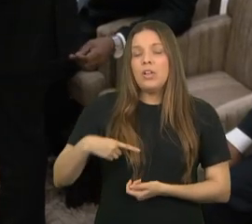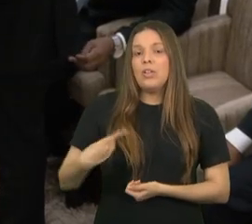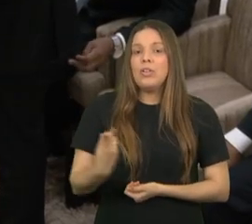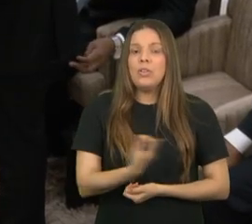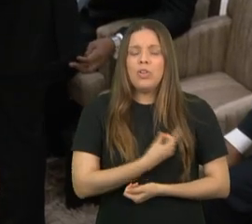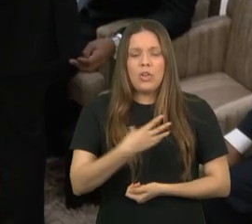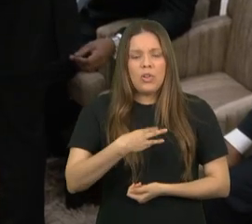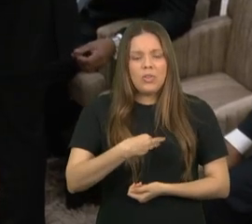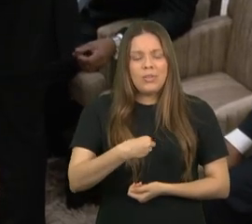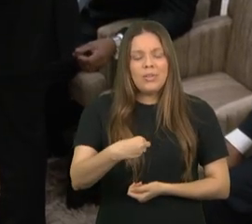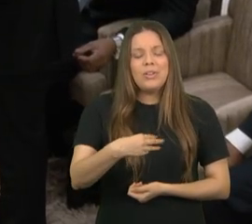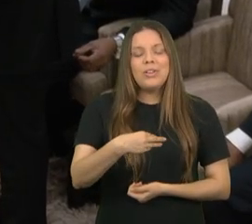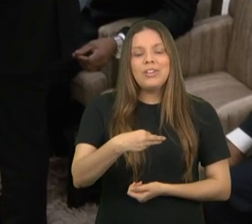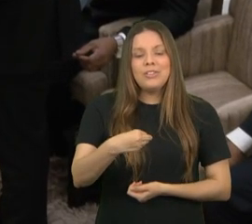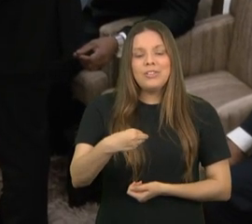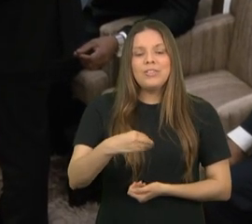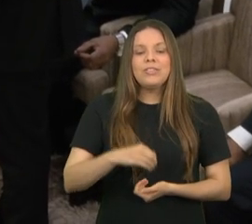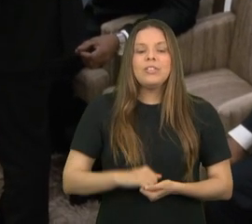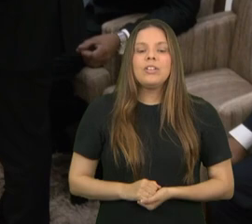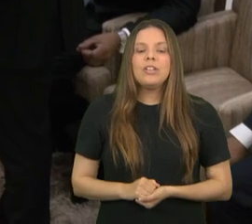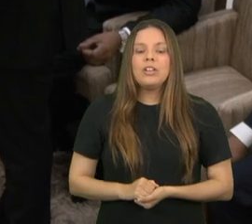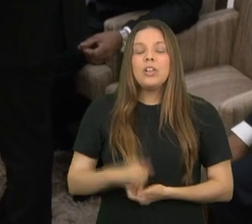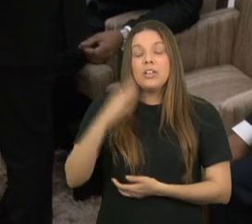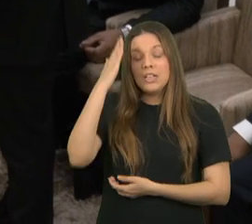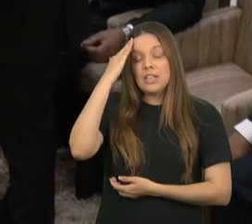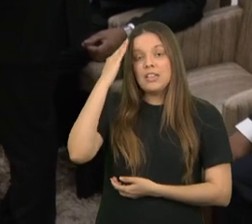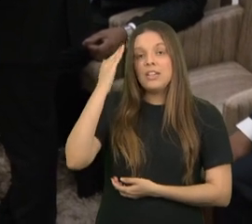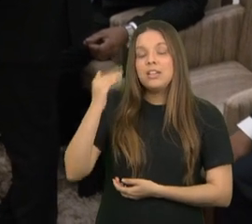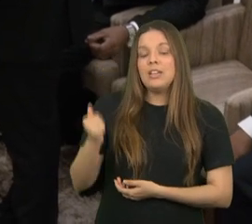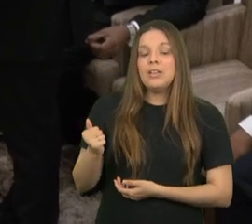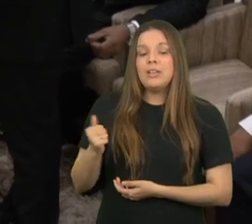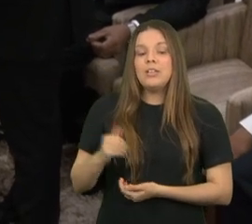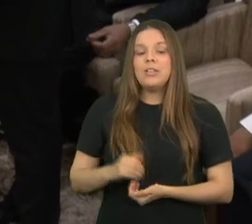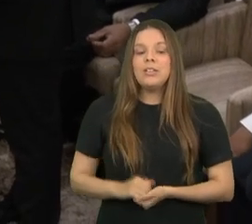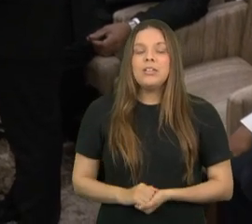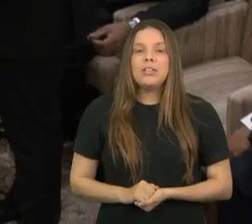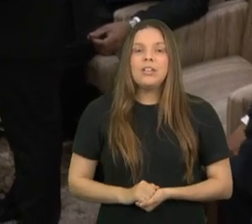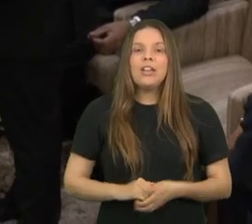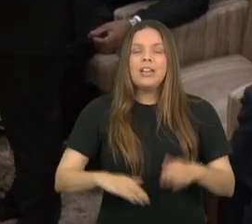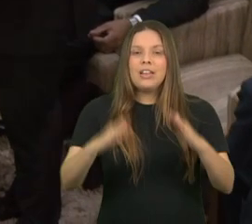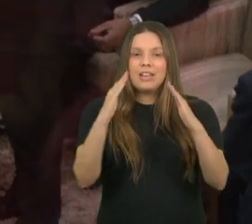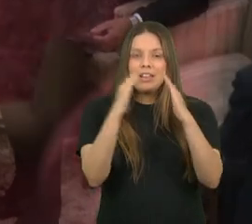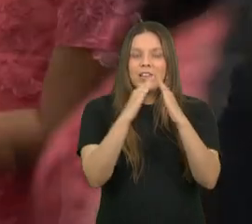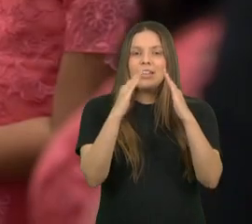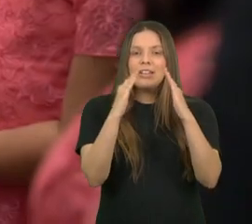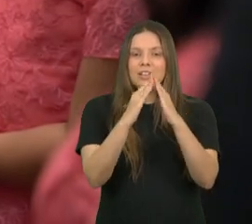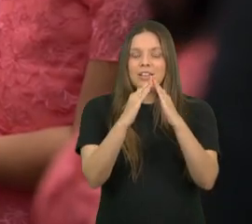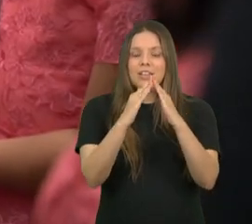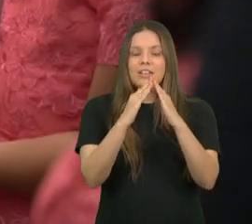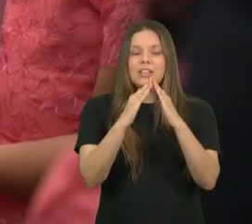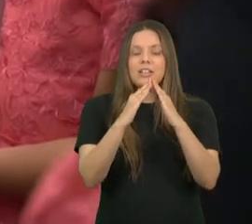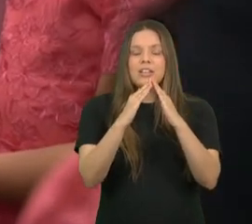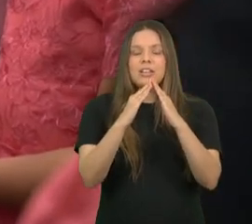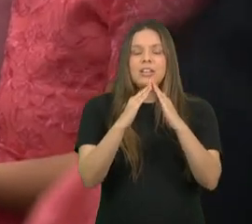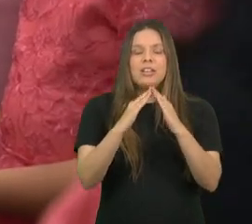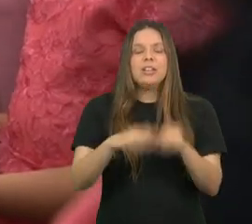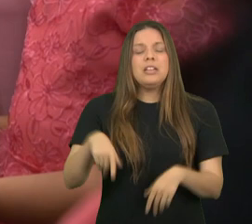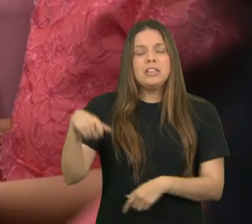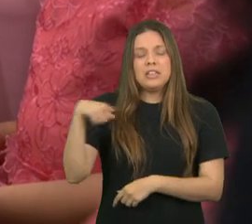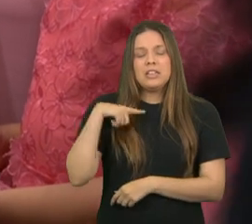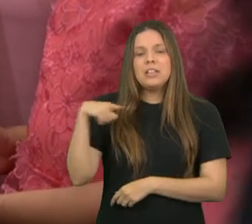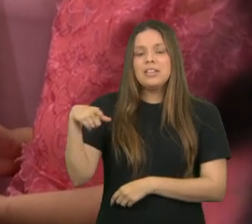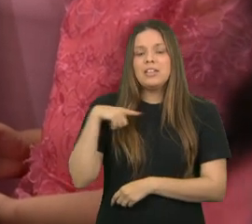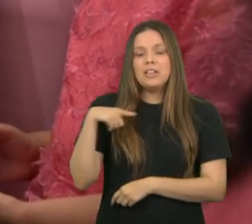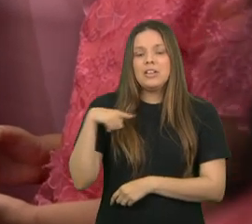e netos deverão saber. Que nesta casa houve, há e houve